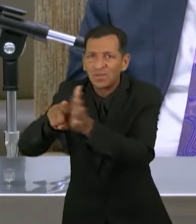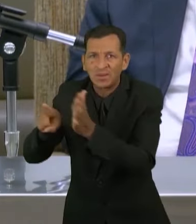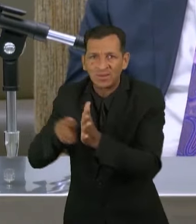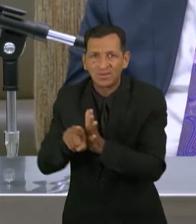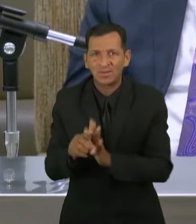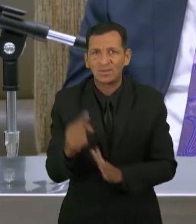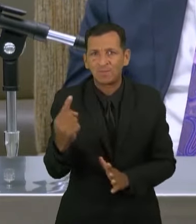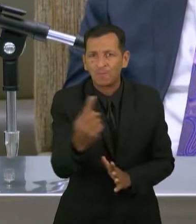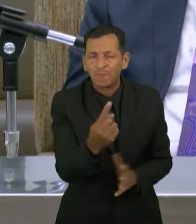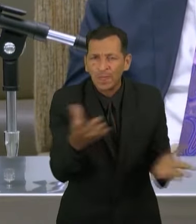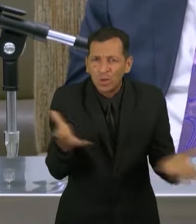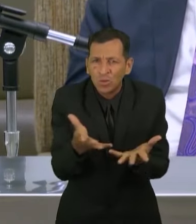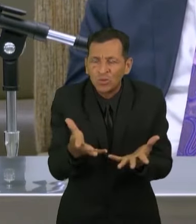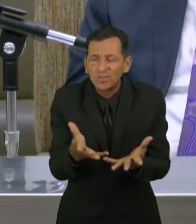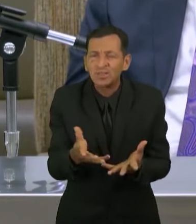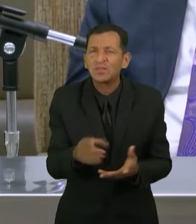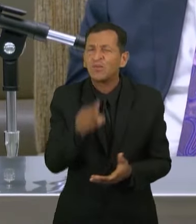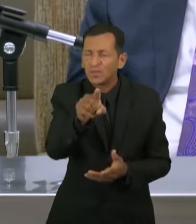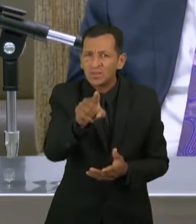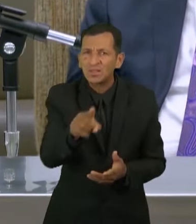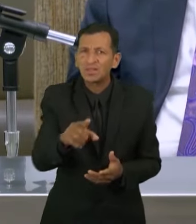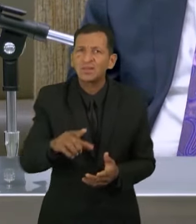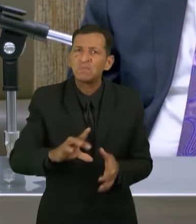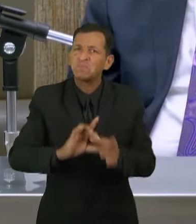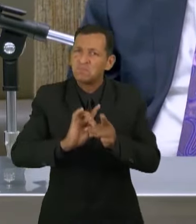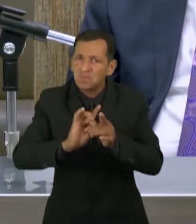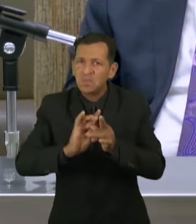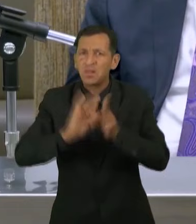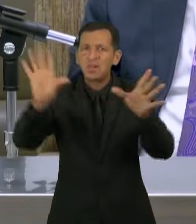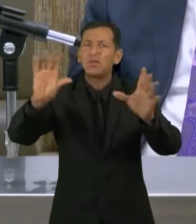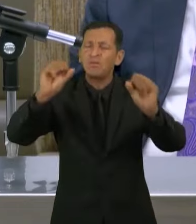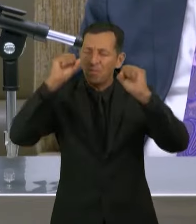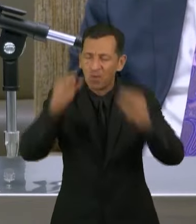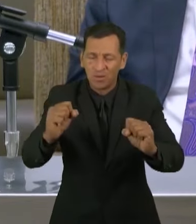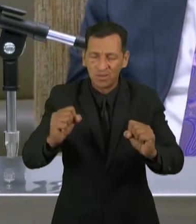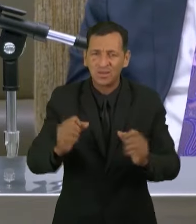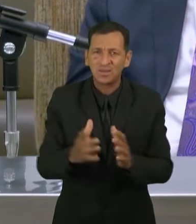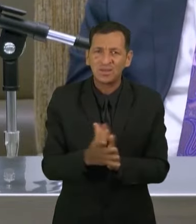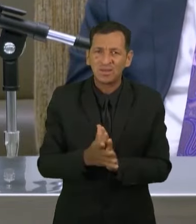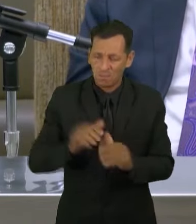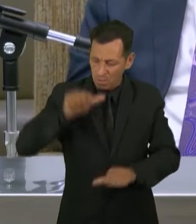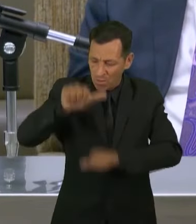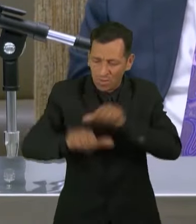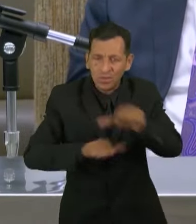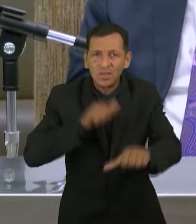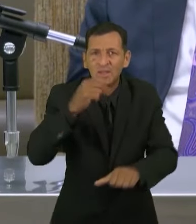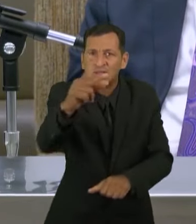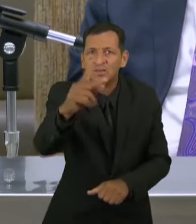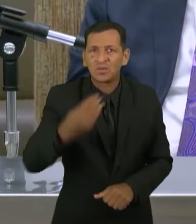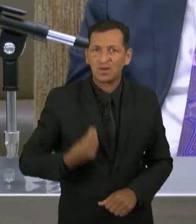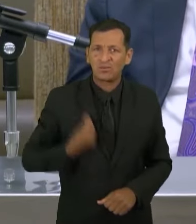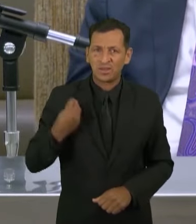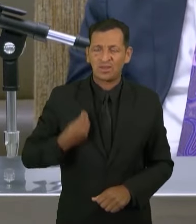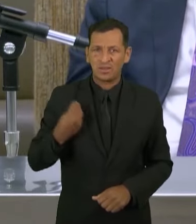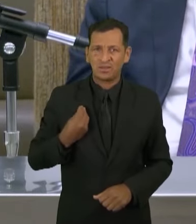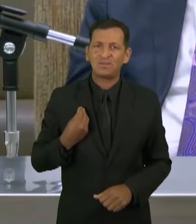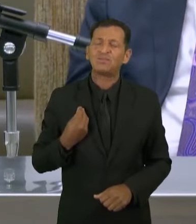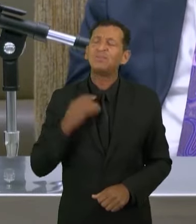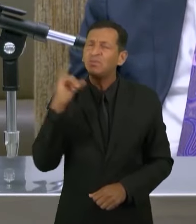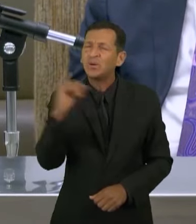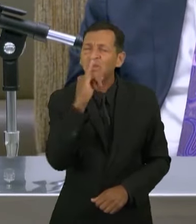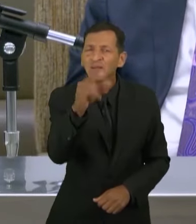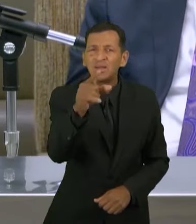Se hoje lhe é lhe dado uma oportunidade para mudar sua vida por completo, o que você faz?